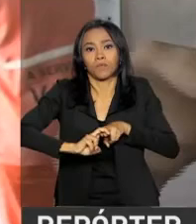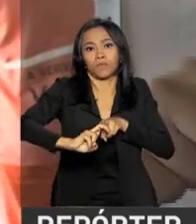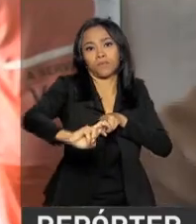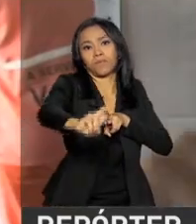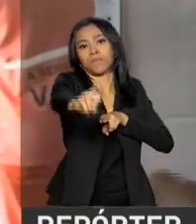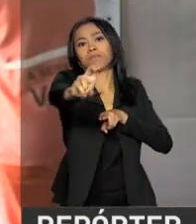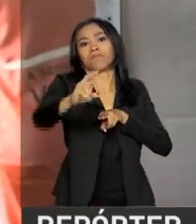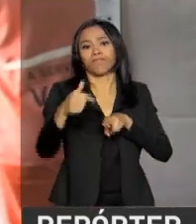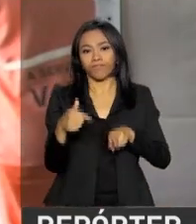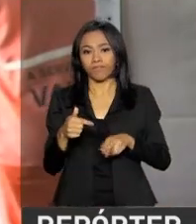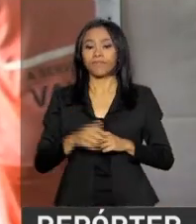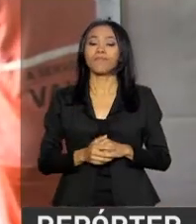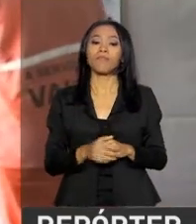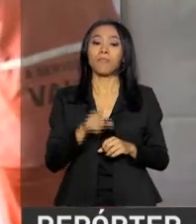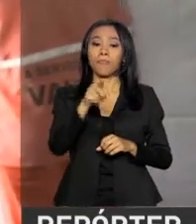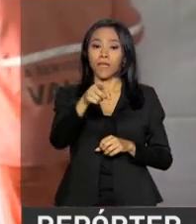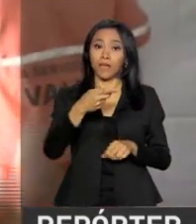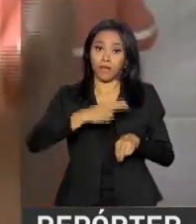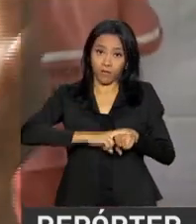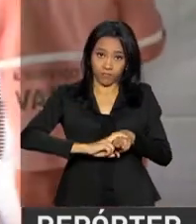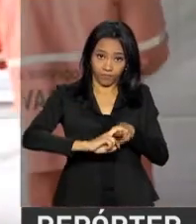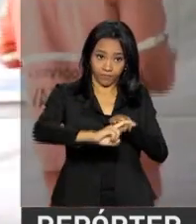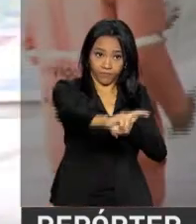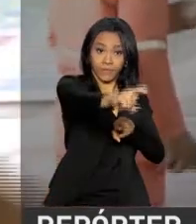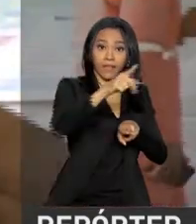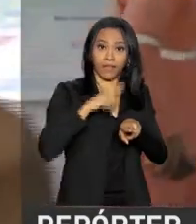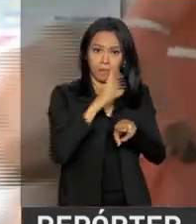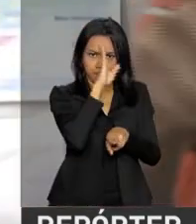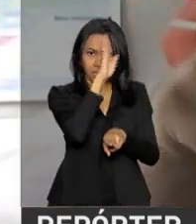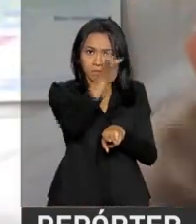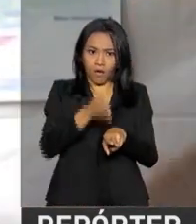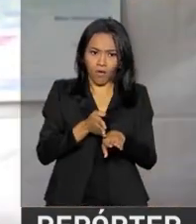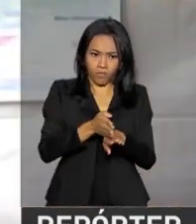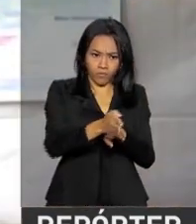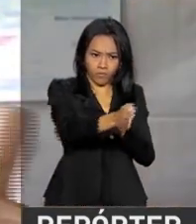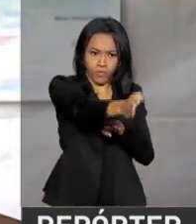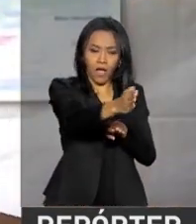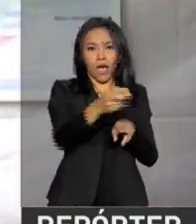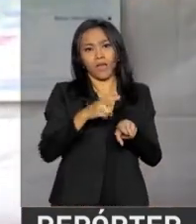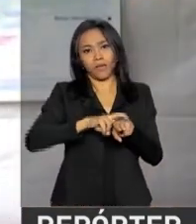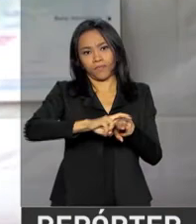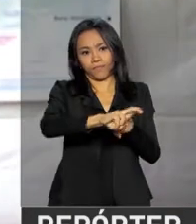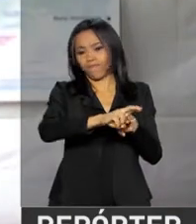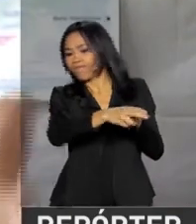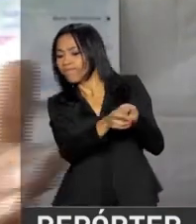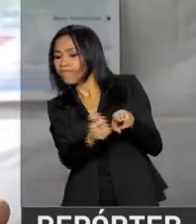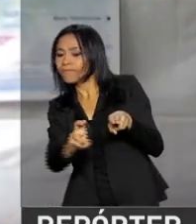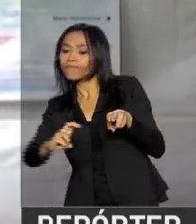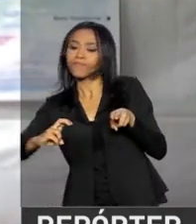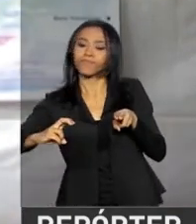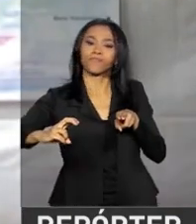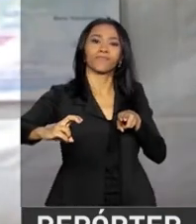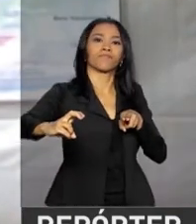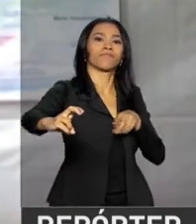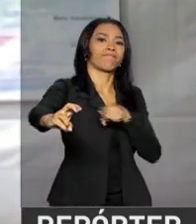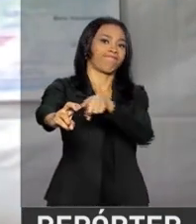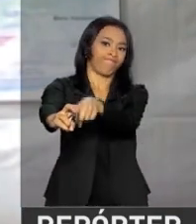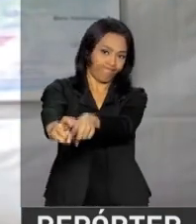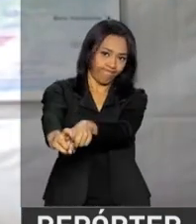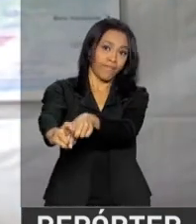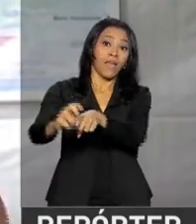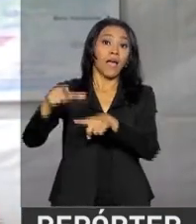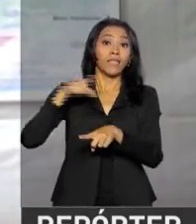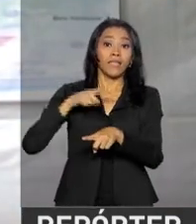desvio da linha de alinha principal passa é feito um desvio e nesse desvio são se são instaladas as